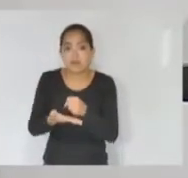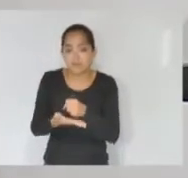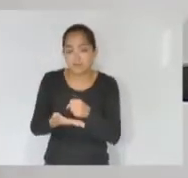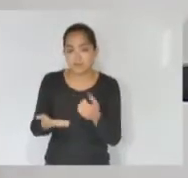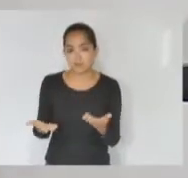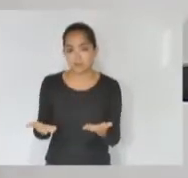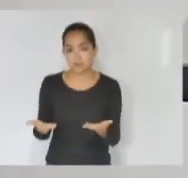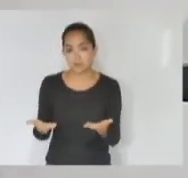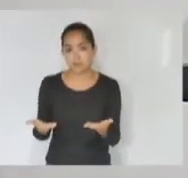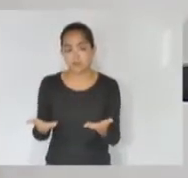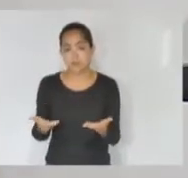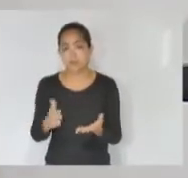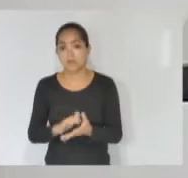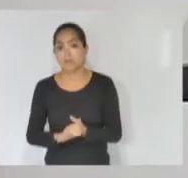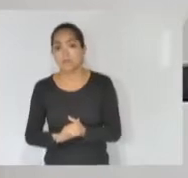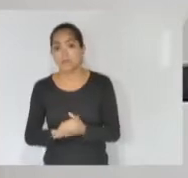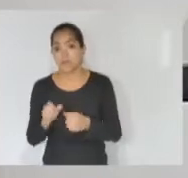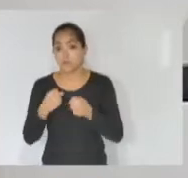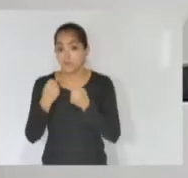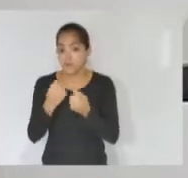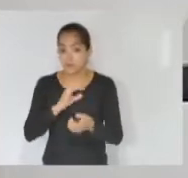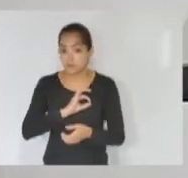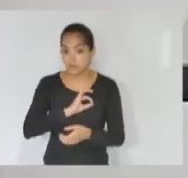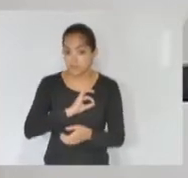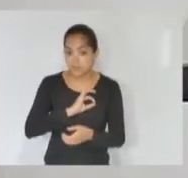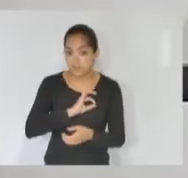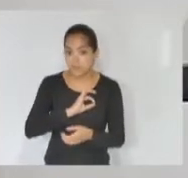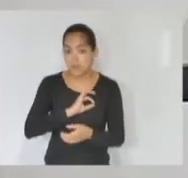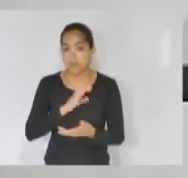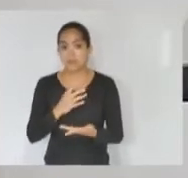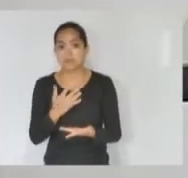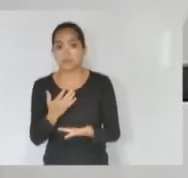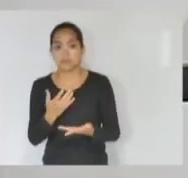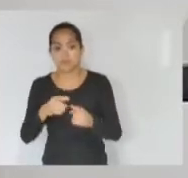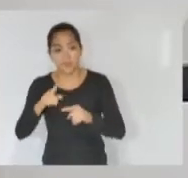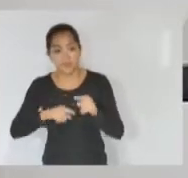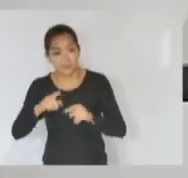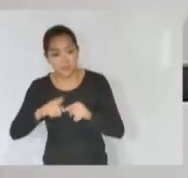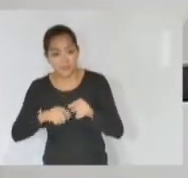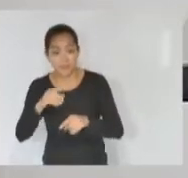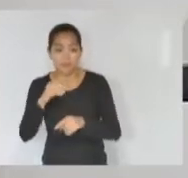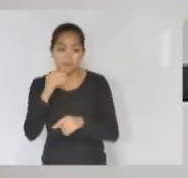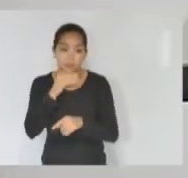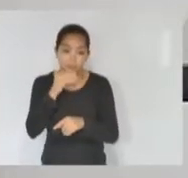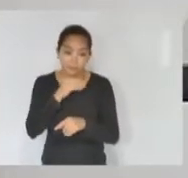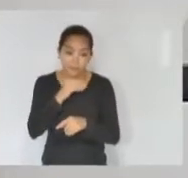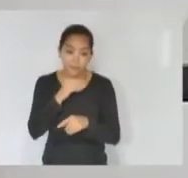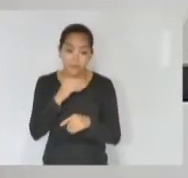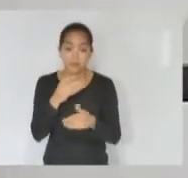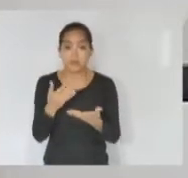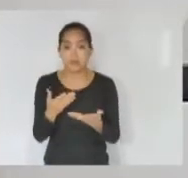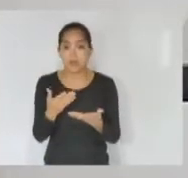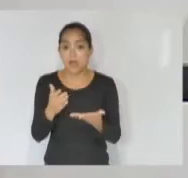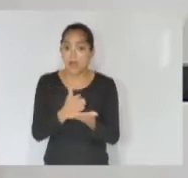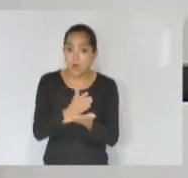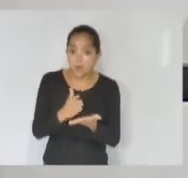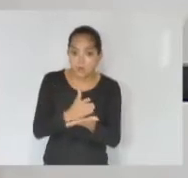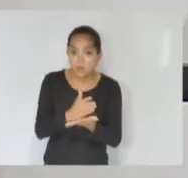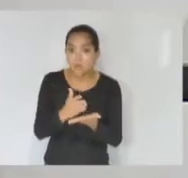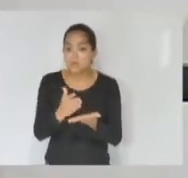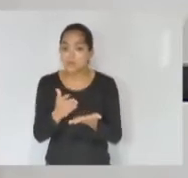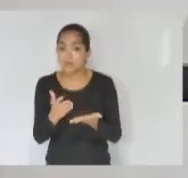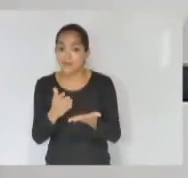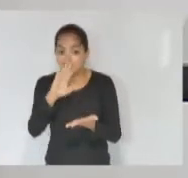ter nossas forças policiais andando com equipamento defasados. Não tem mágica. Alguns querem fazer vocês acreditarem